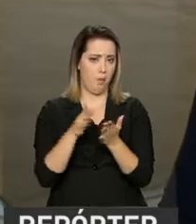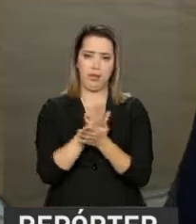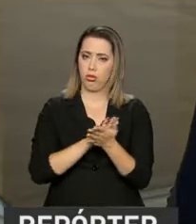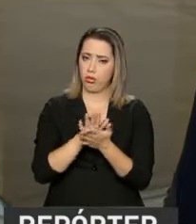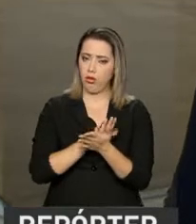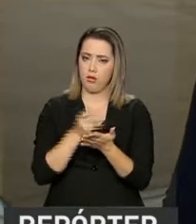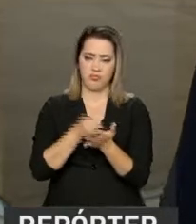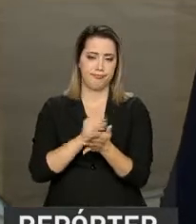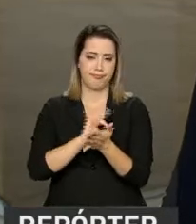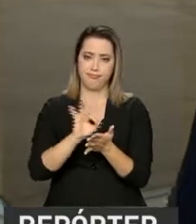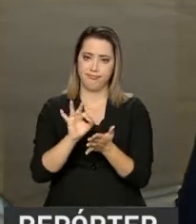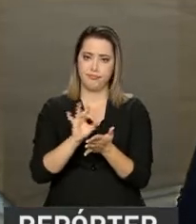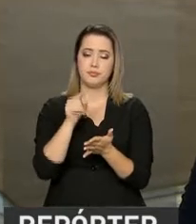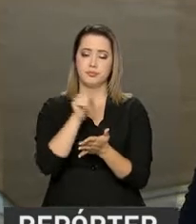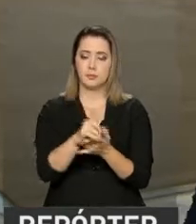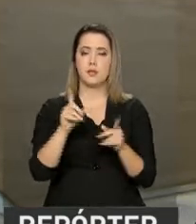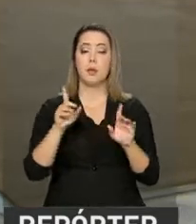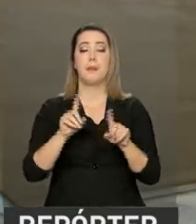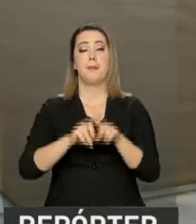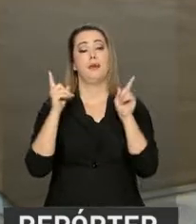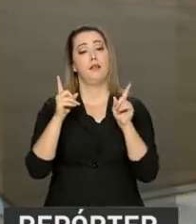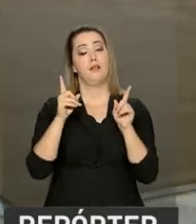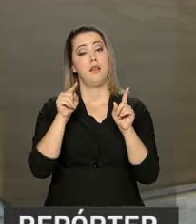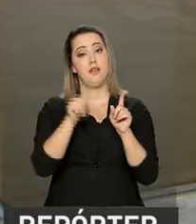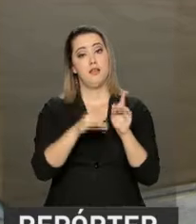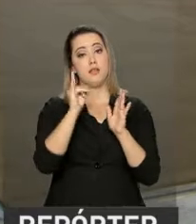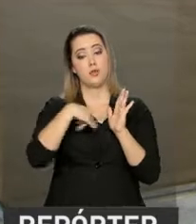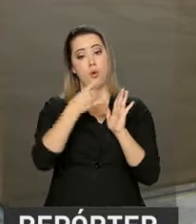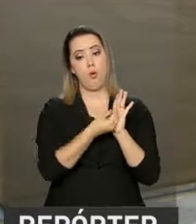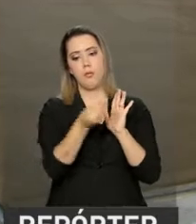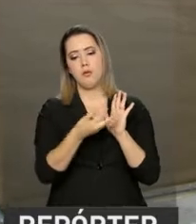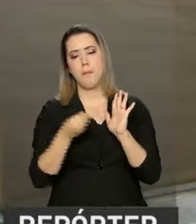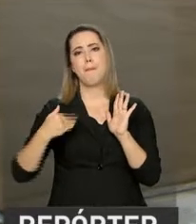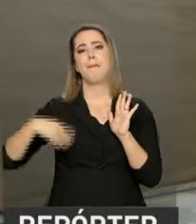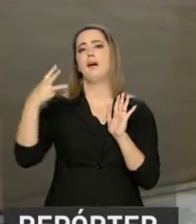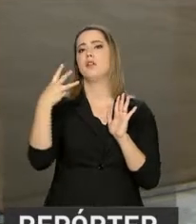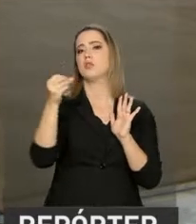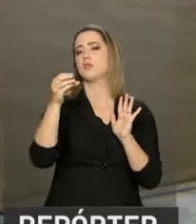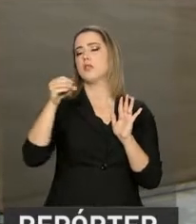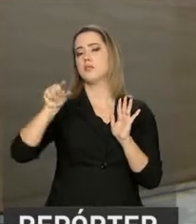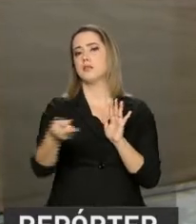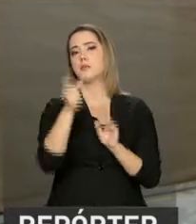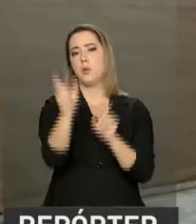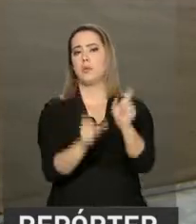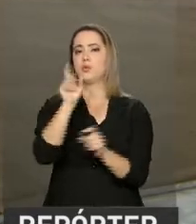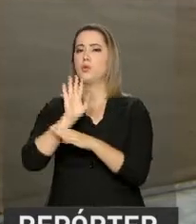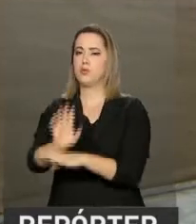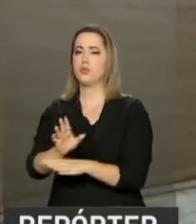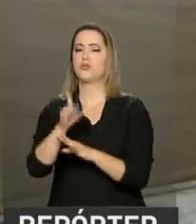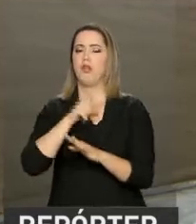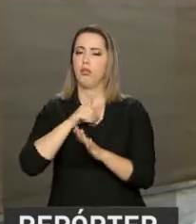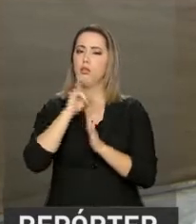princípio, essa regularização deverá beneficiar cerca de 300 mil pessoas. Bom, mais detalhes a